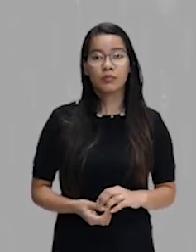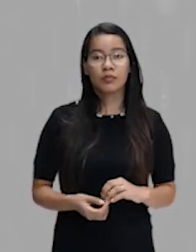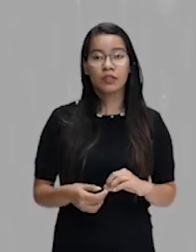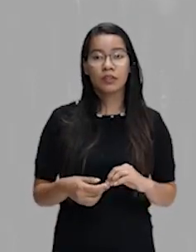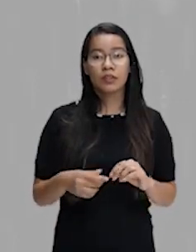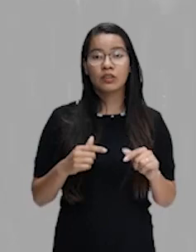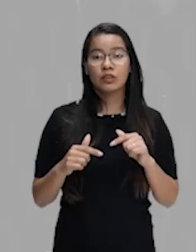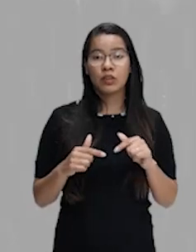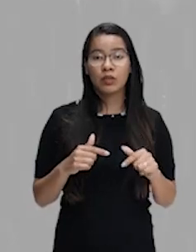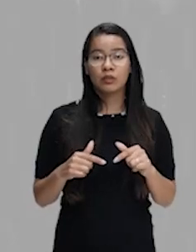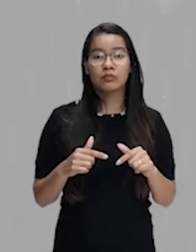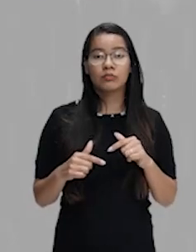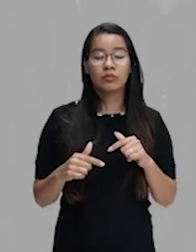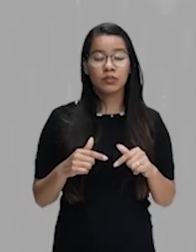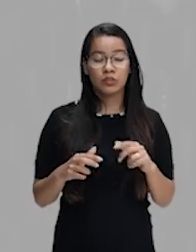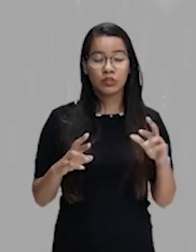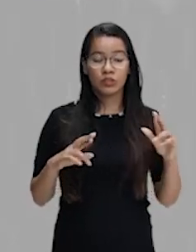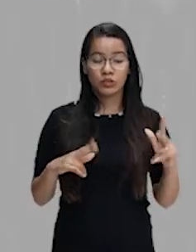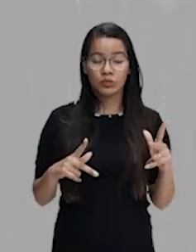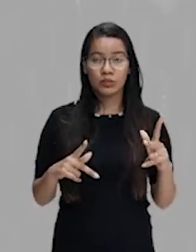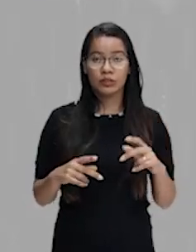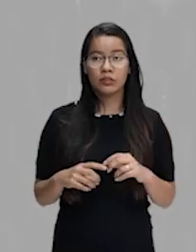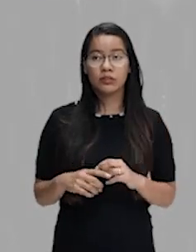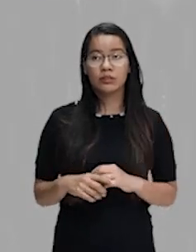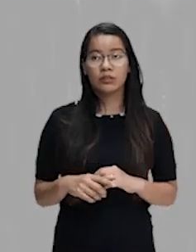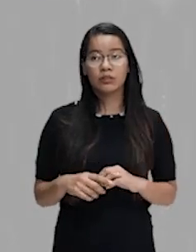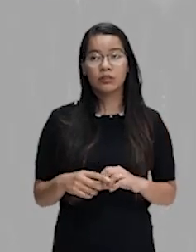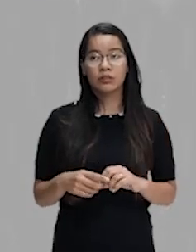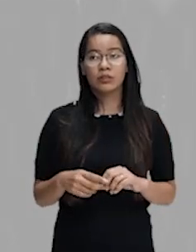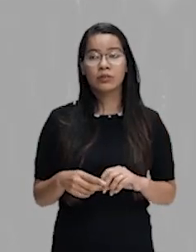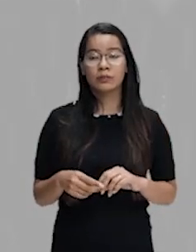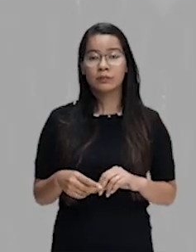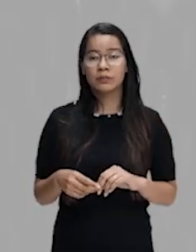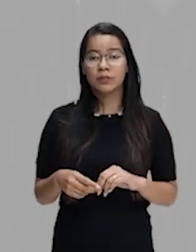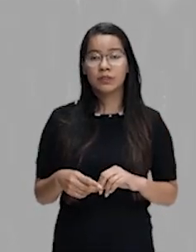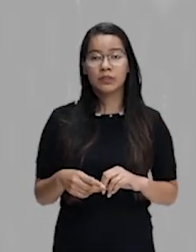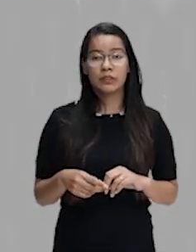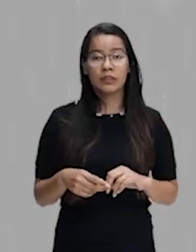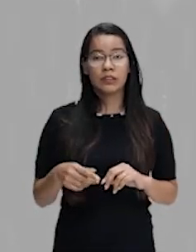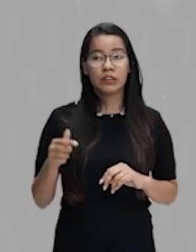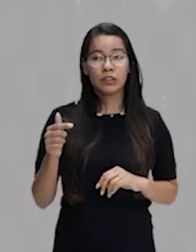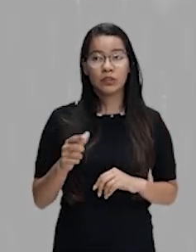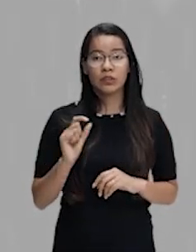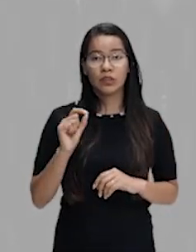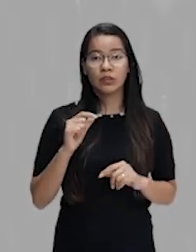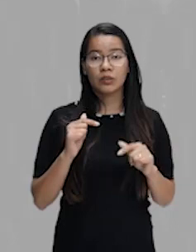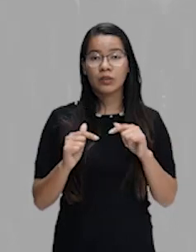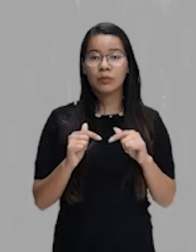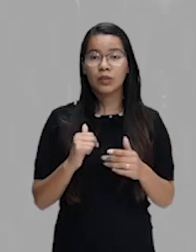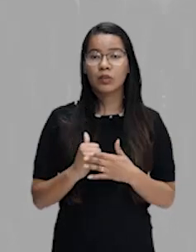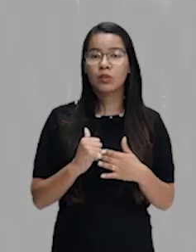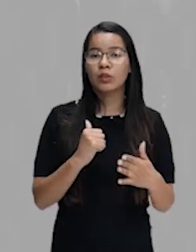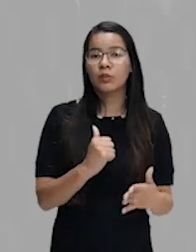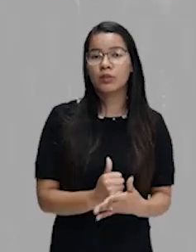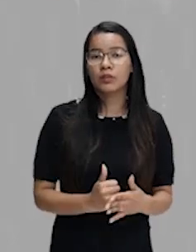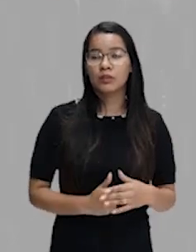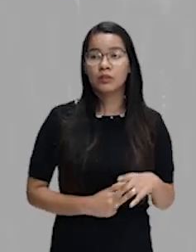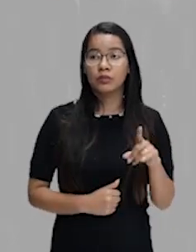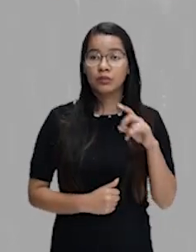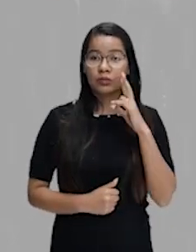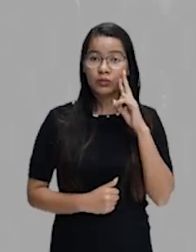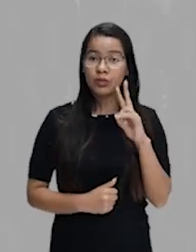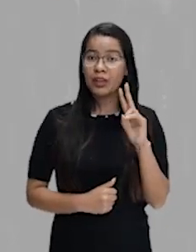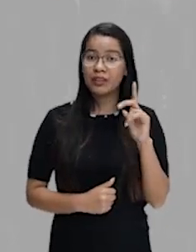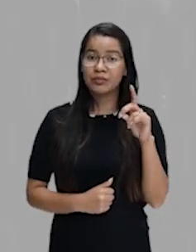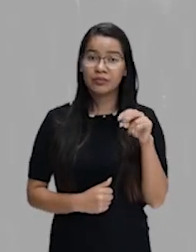ali desempenhando as suas tarefas de maneira pontuais e específicas. É isso que é um trabalho colaborativo. Viu como é